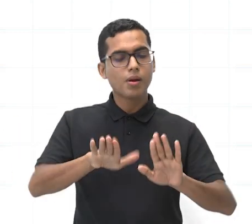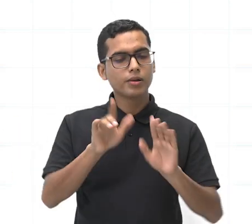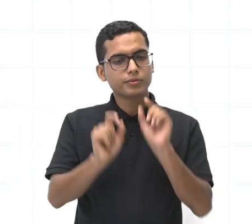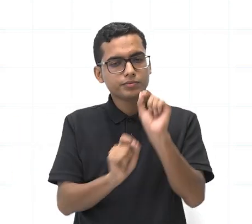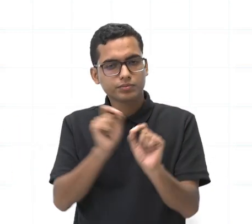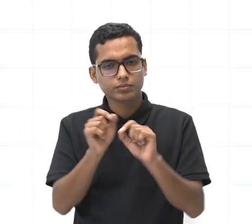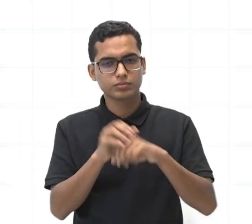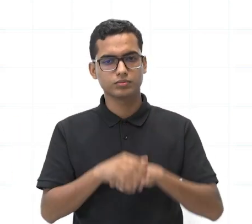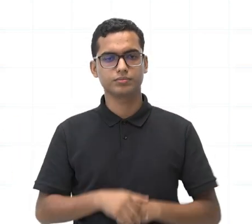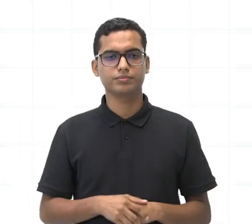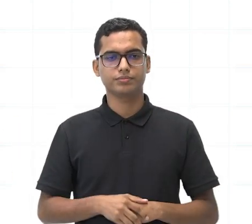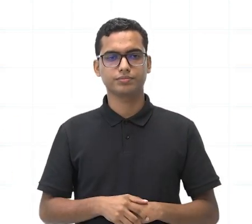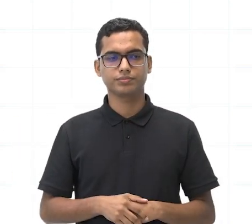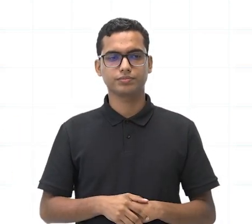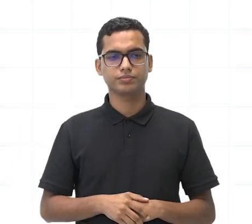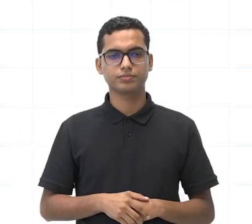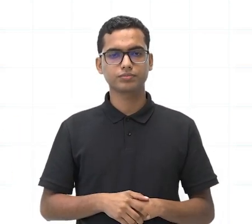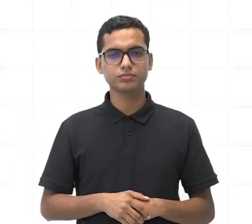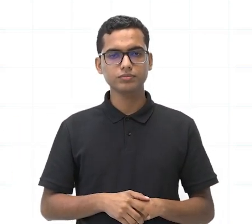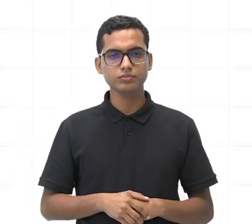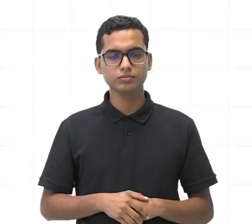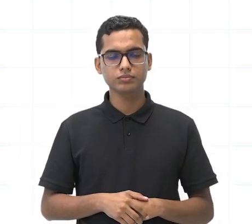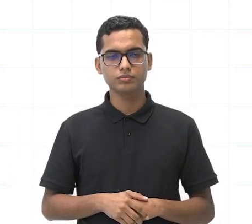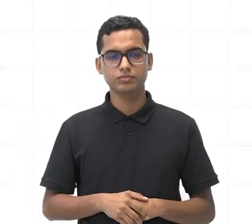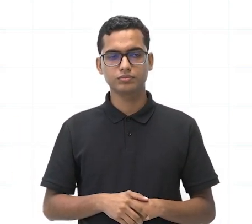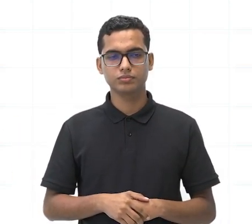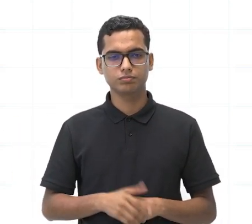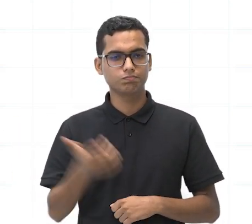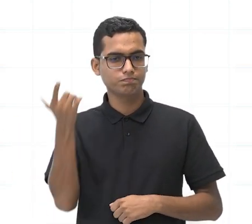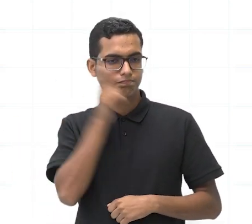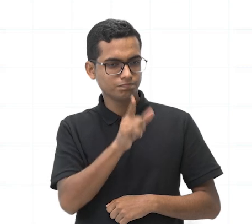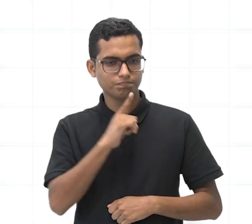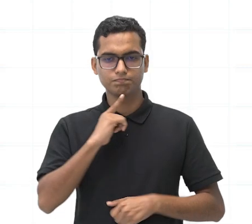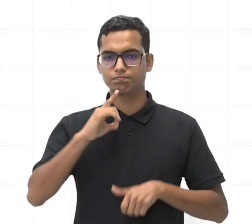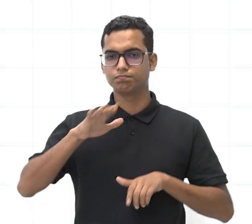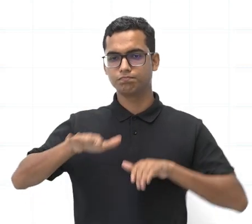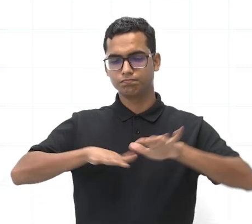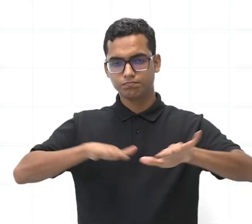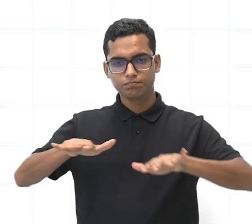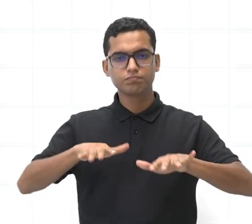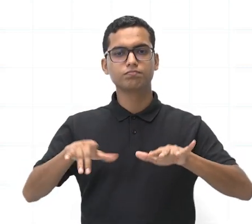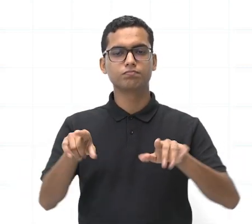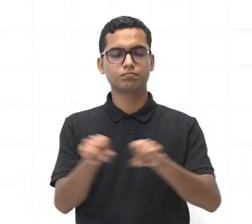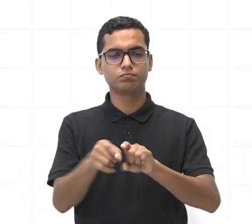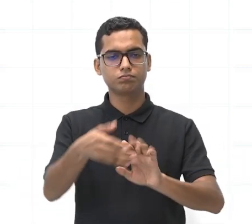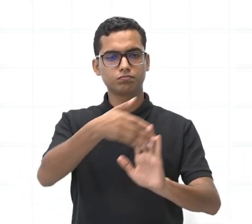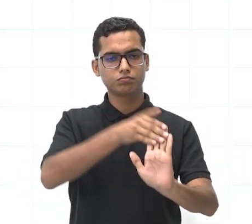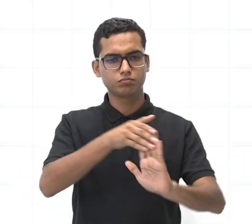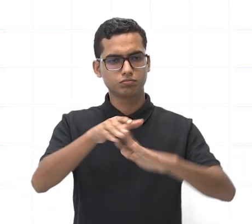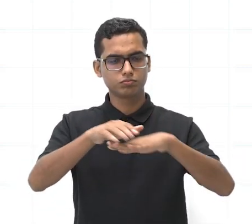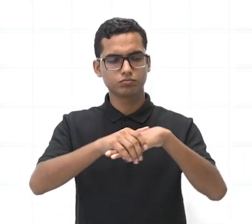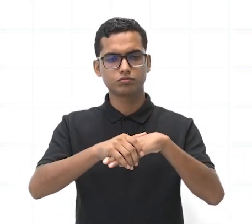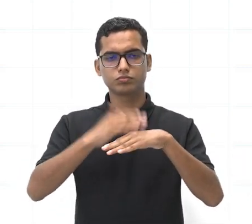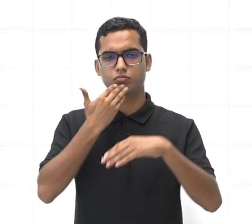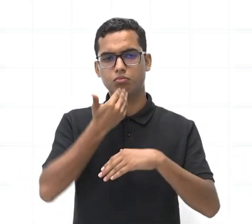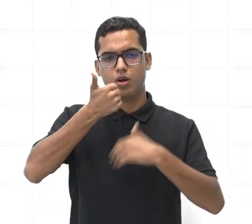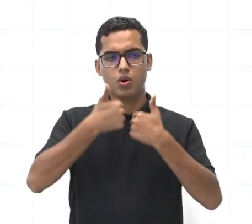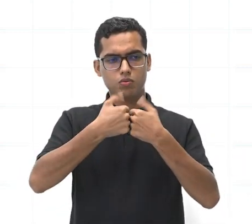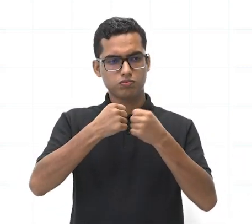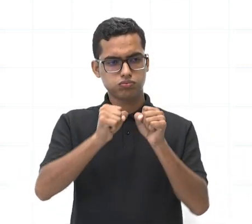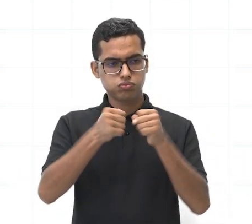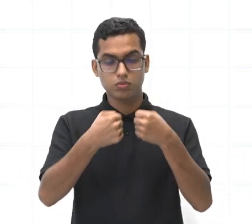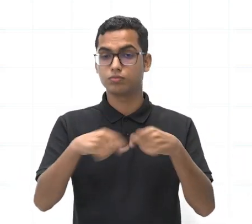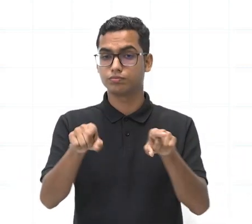mas realizar o movimento, né, a capacidade da amplitude e o retorno ao movimento